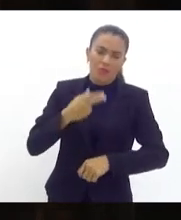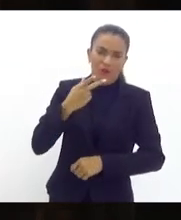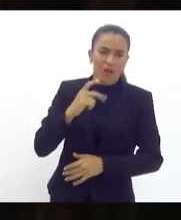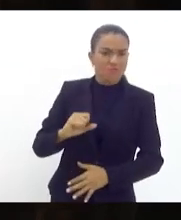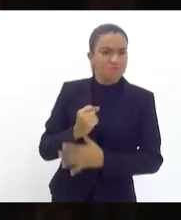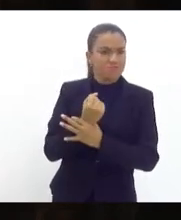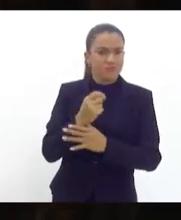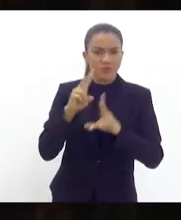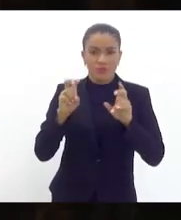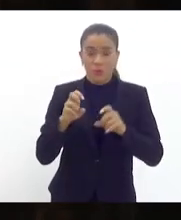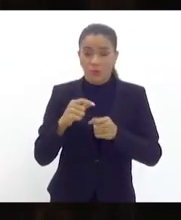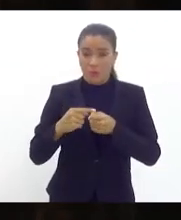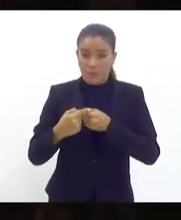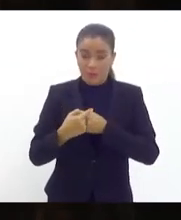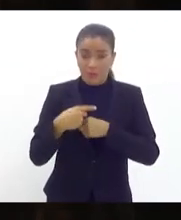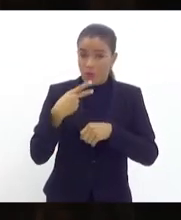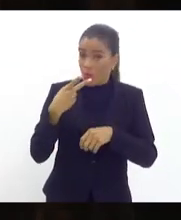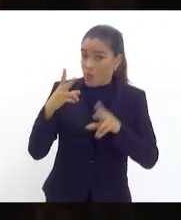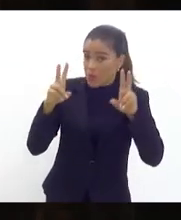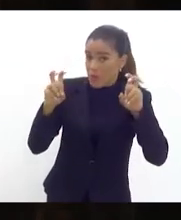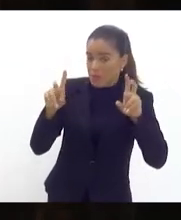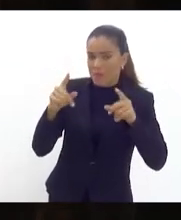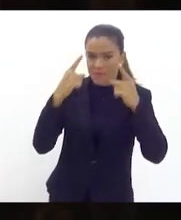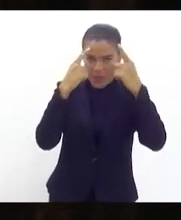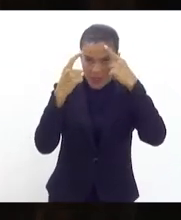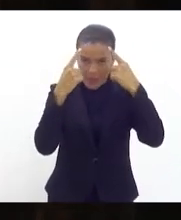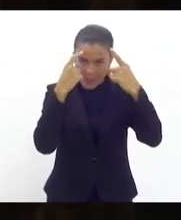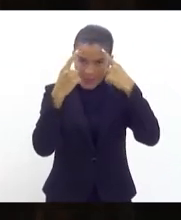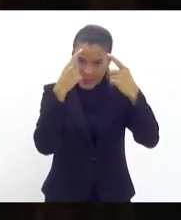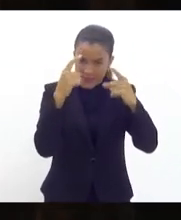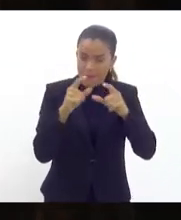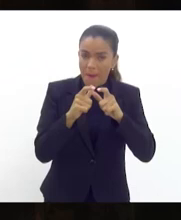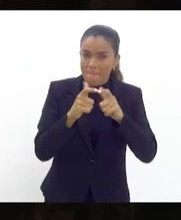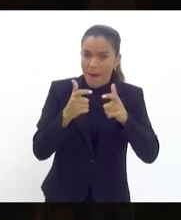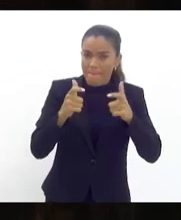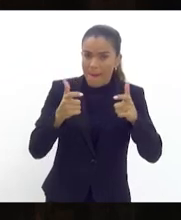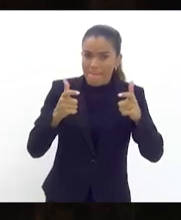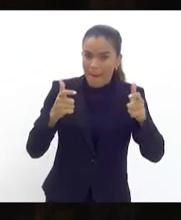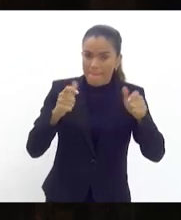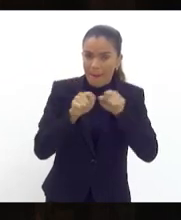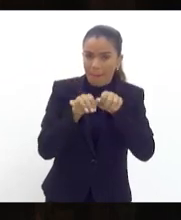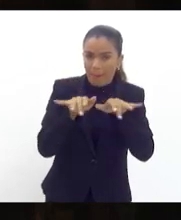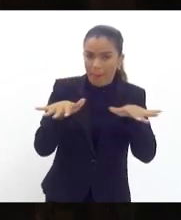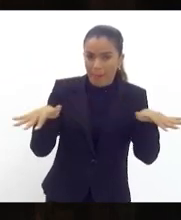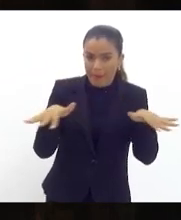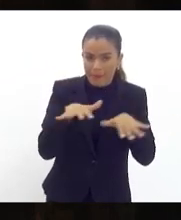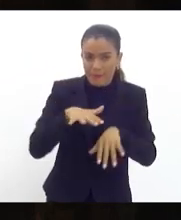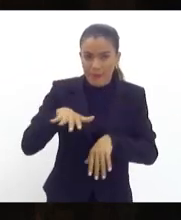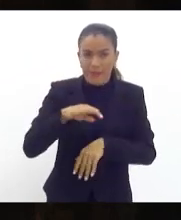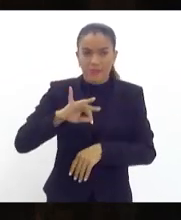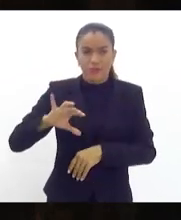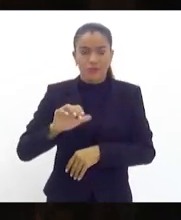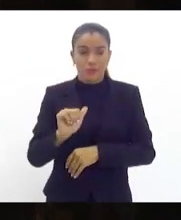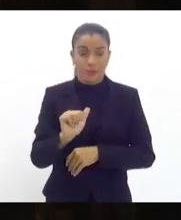o tema da reunião aqui é violência né a violência crescente na Tijuca